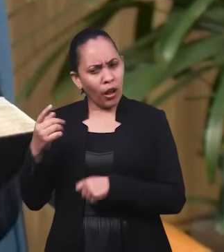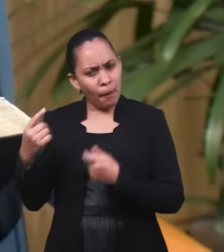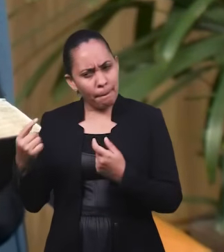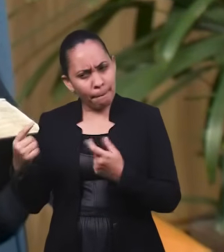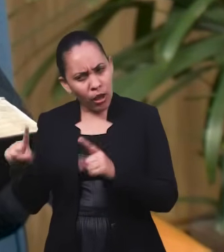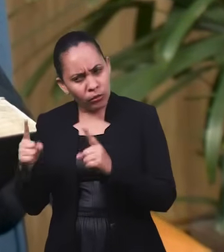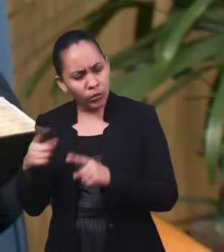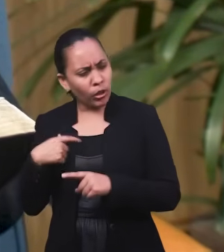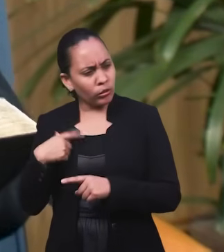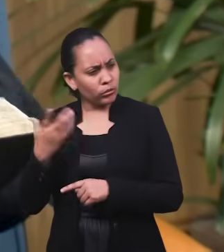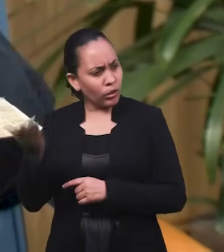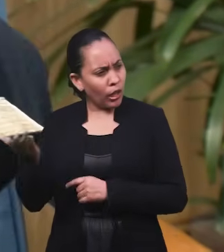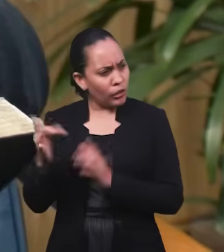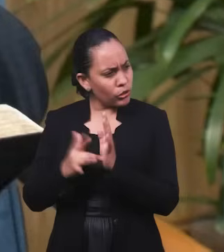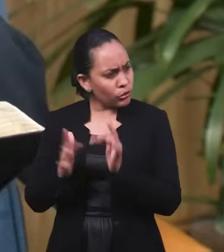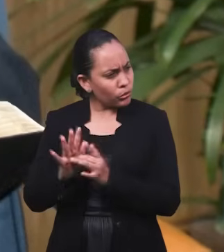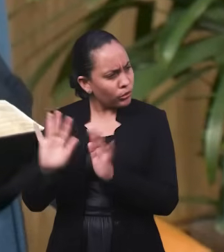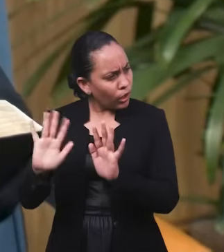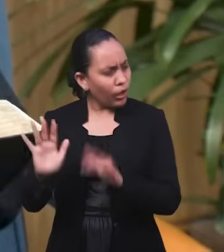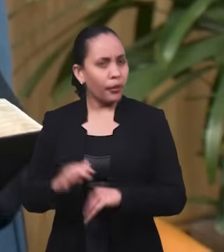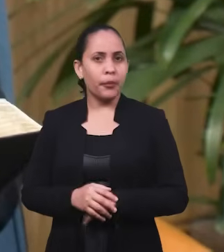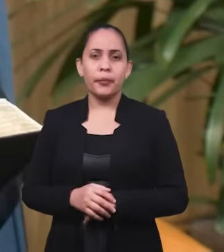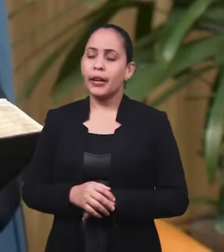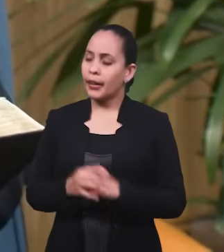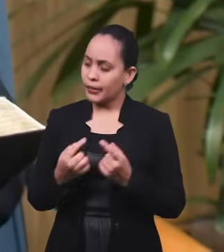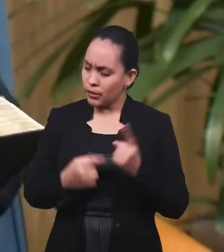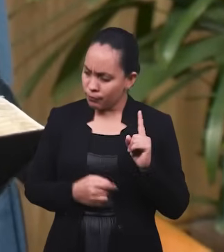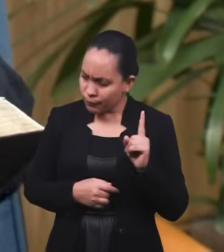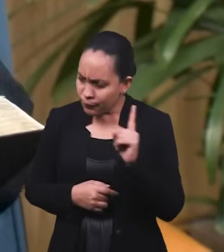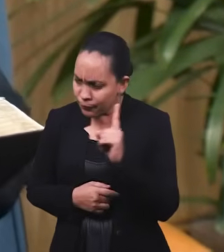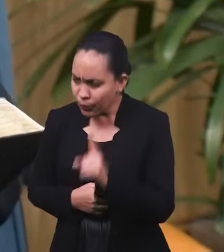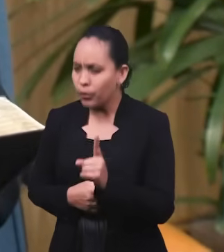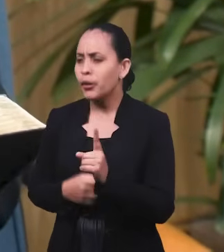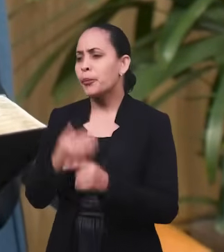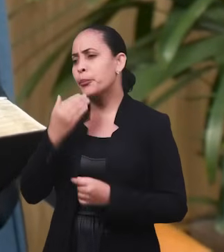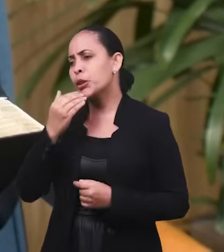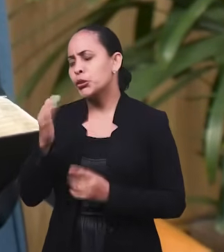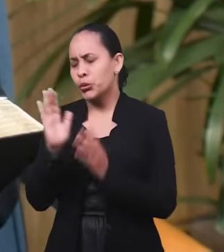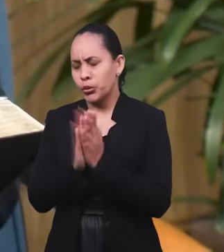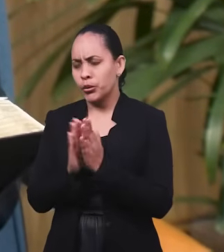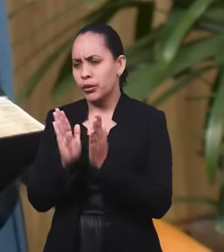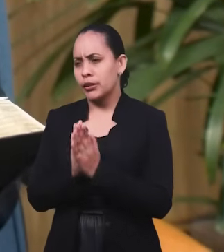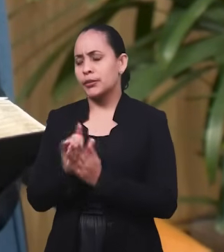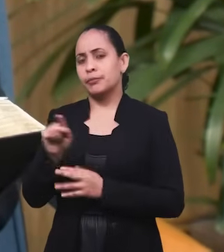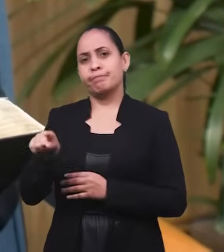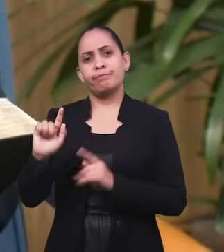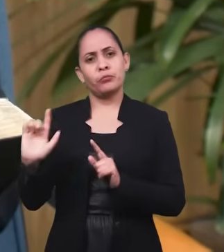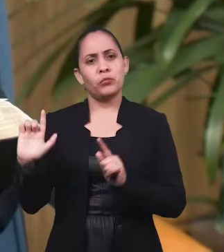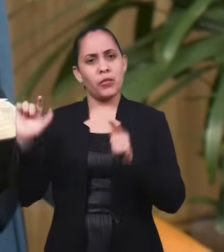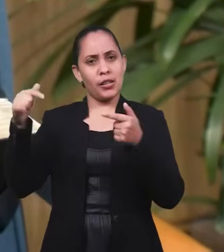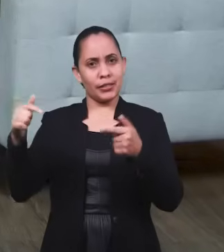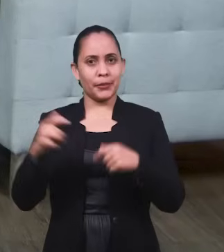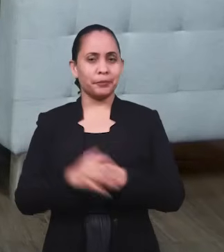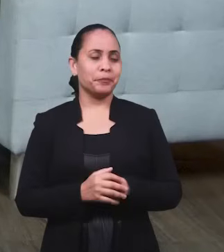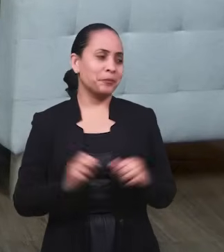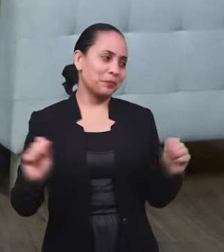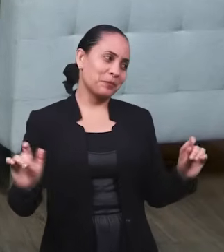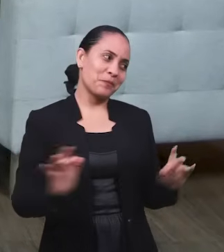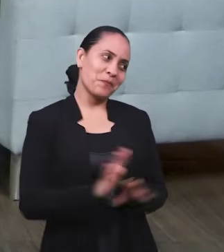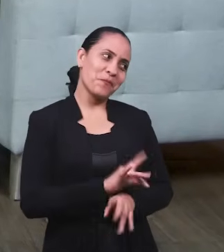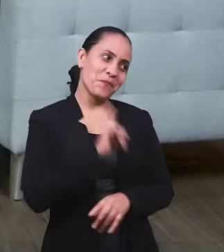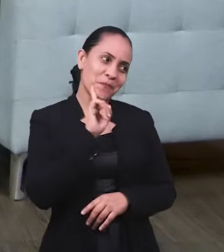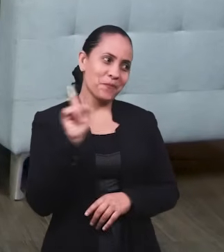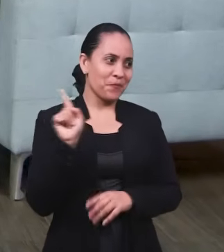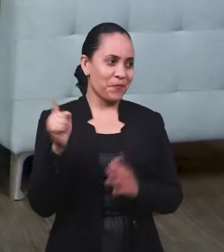ele creu, continuou, foi aos pés daquele que podia resolver e teve a sua oração respondida. Glória a Deus. Desse